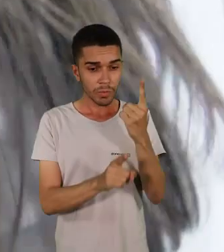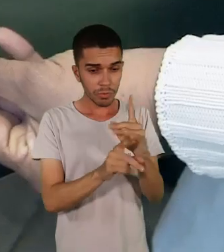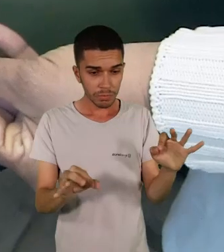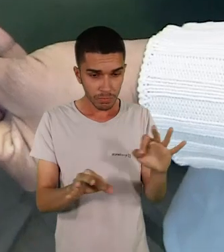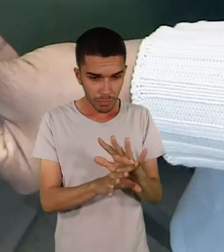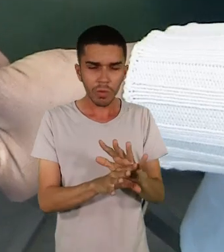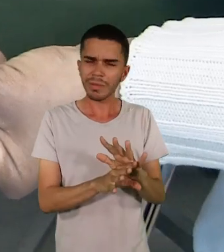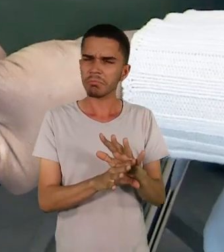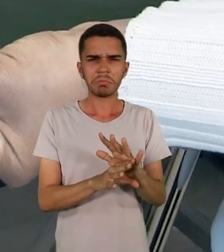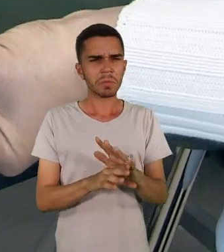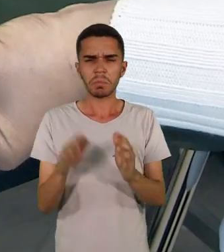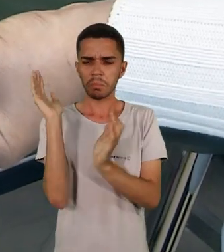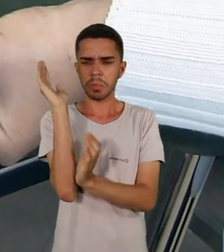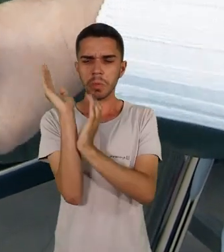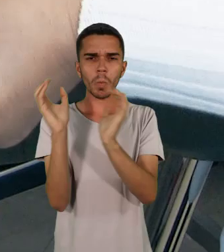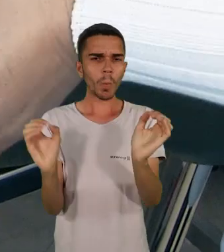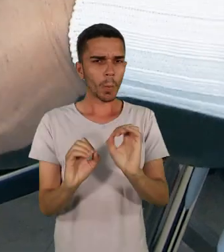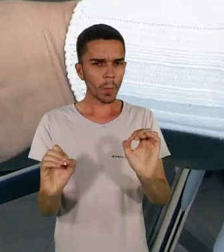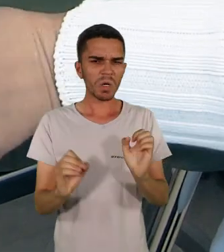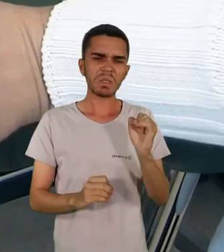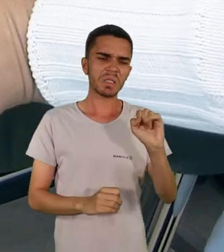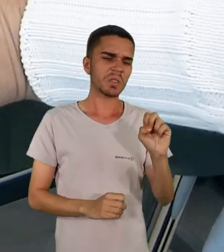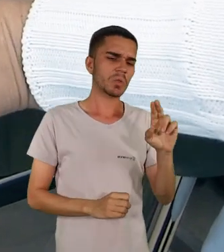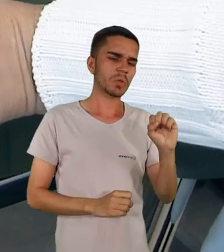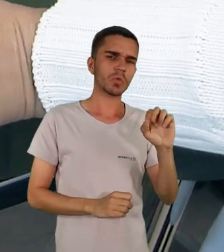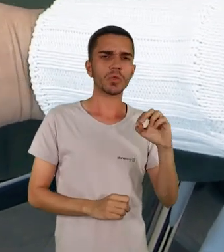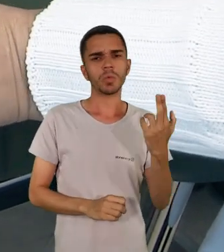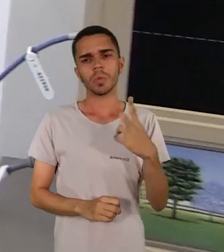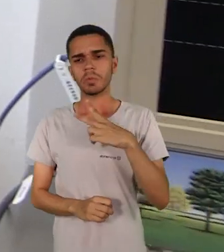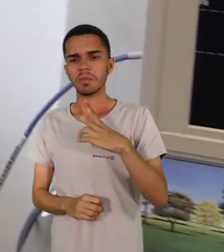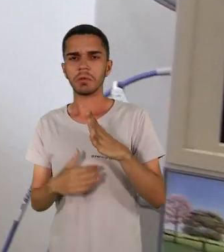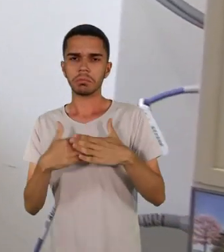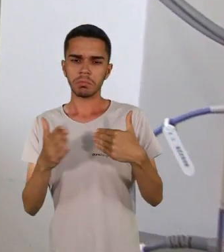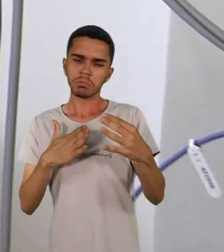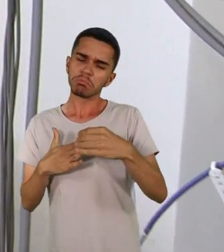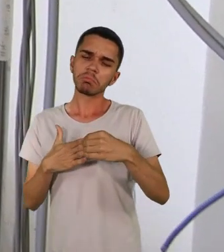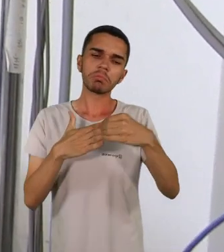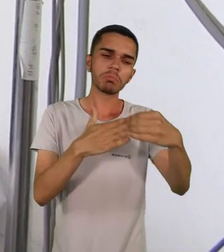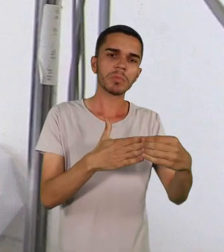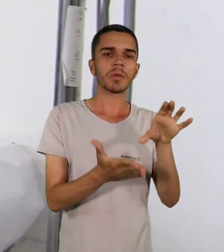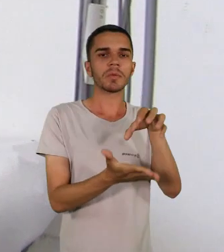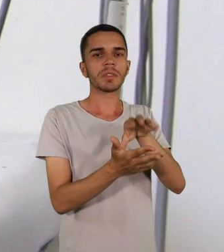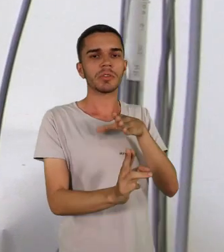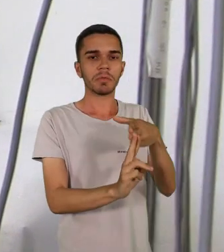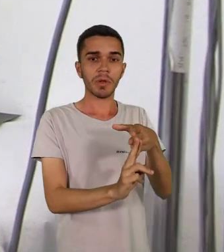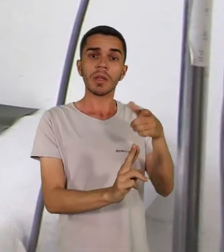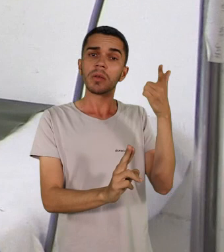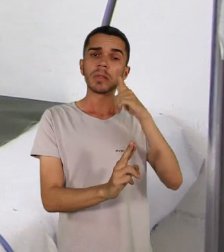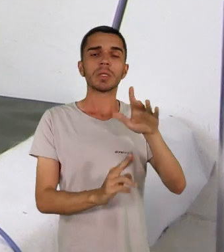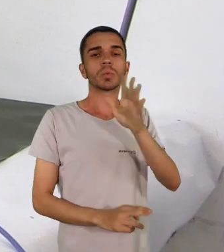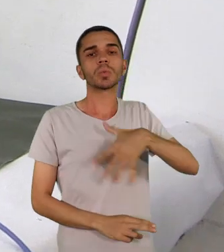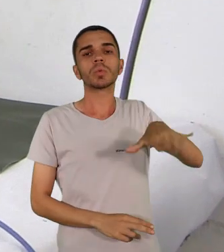são imediatamente encaminhados, sem nenhuma burocracia, tanto do SUS quanto da rede privada, para o centro de referência, que atende a todos